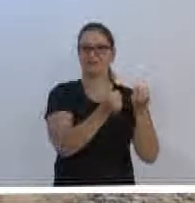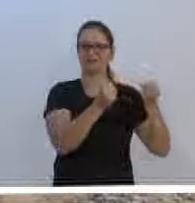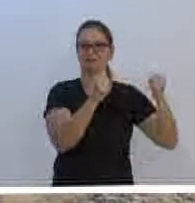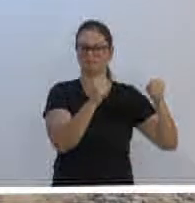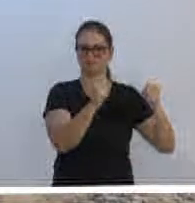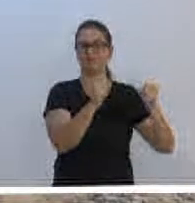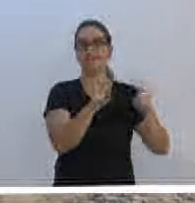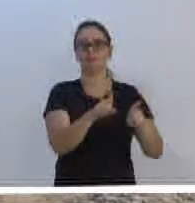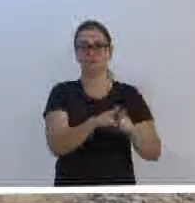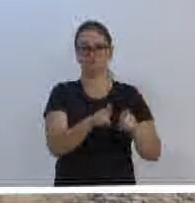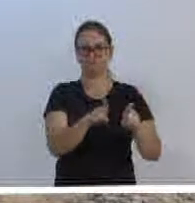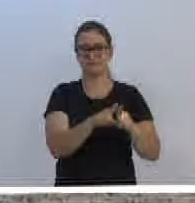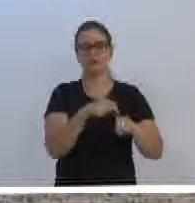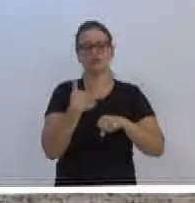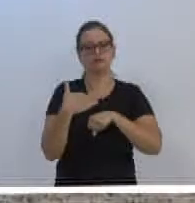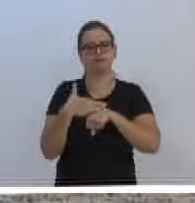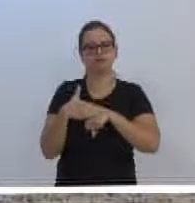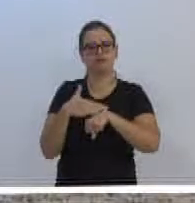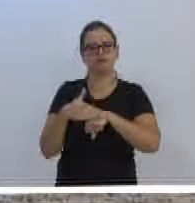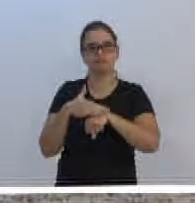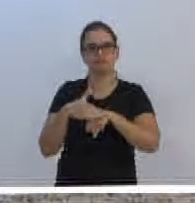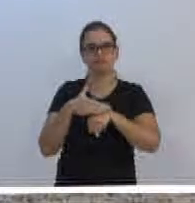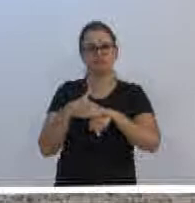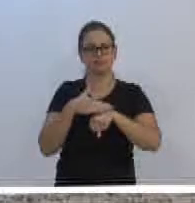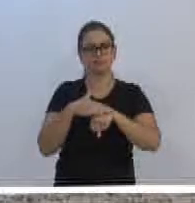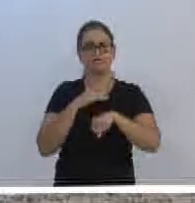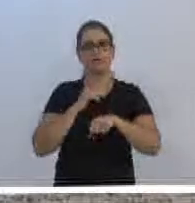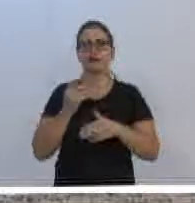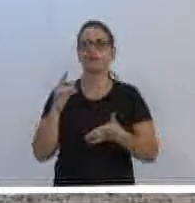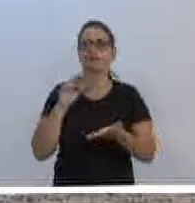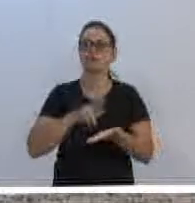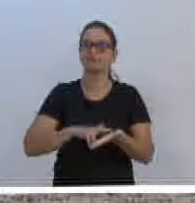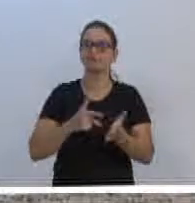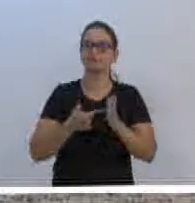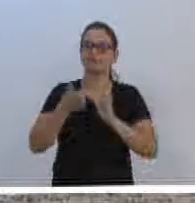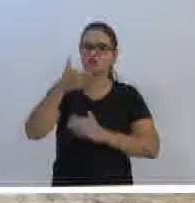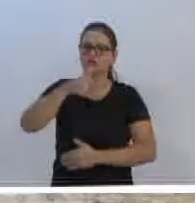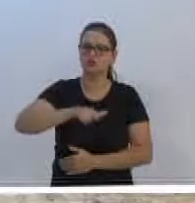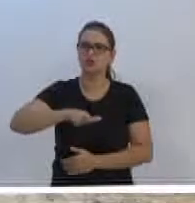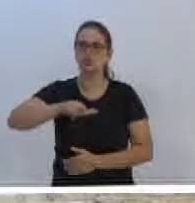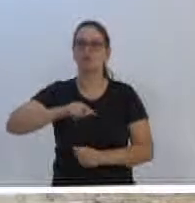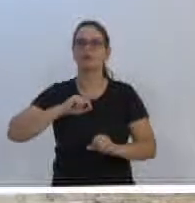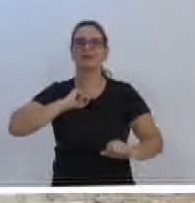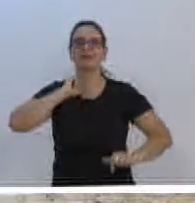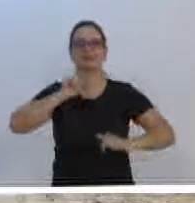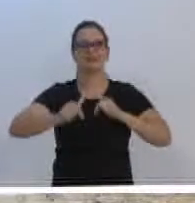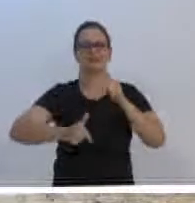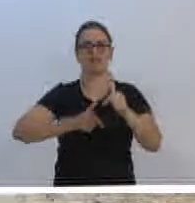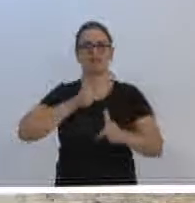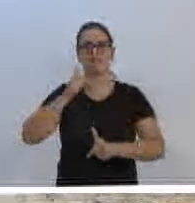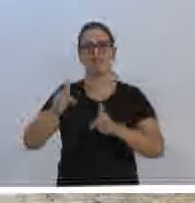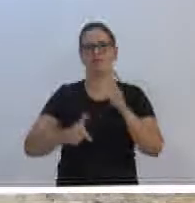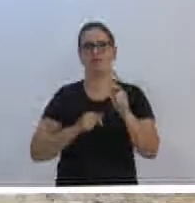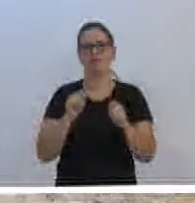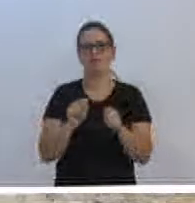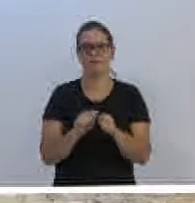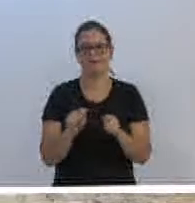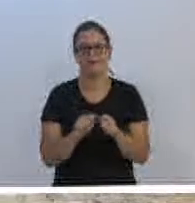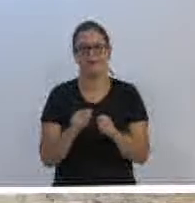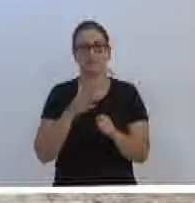nós estamos conversando e aqui quero registrar mais uma vez o grande trabalho que foi feito pela minha